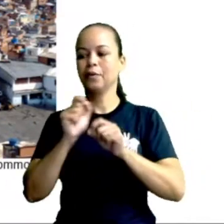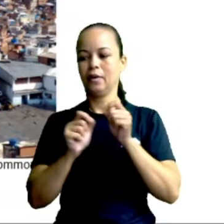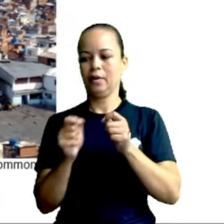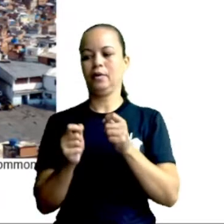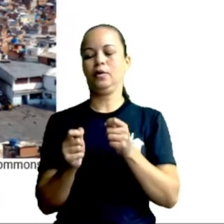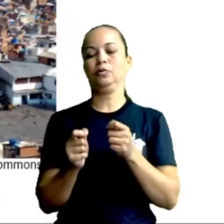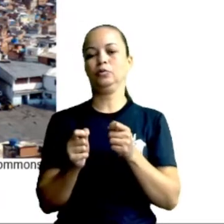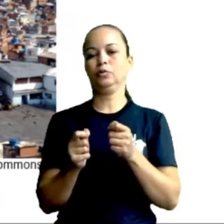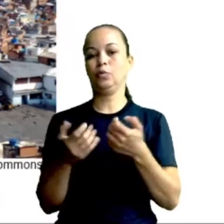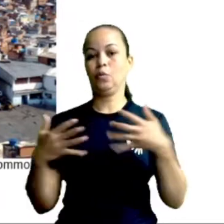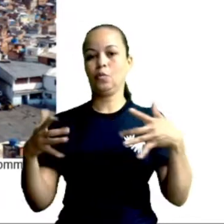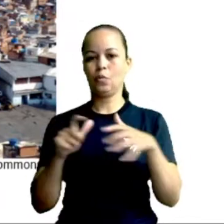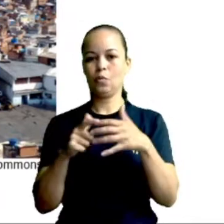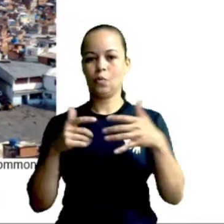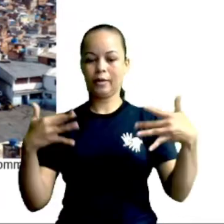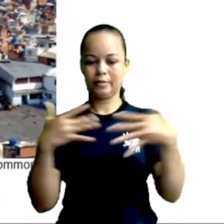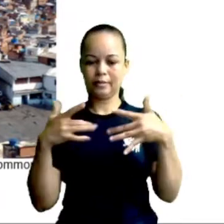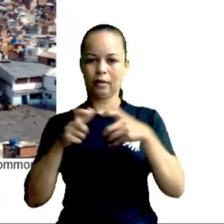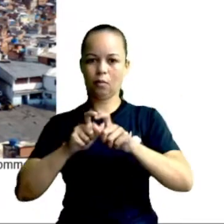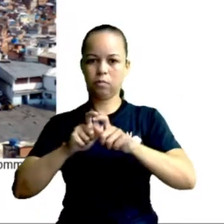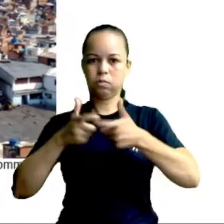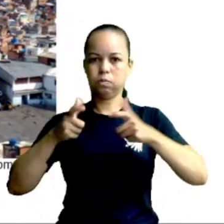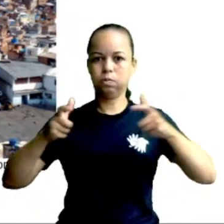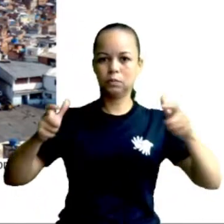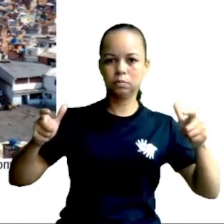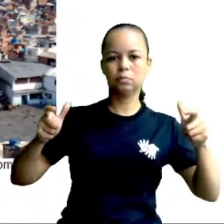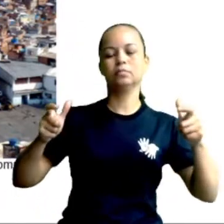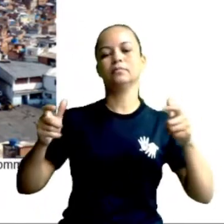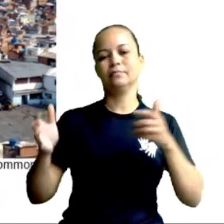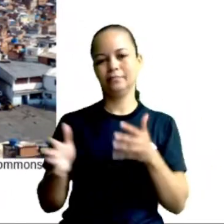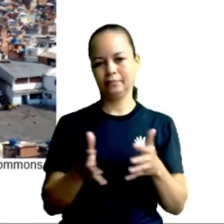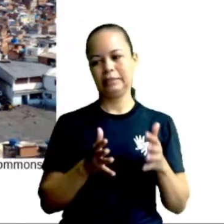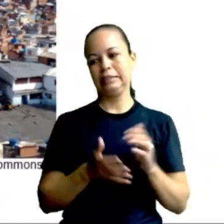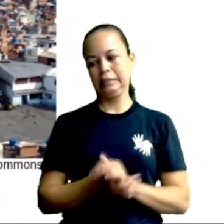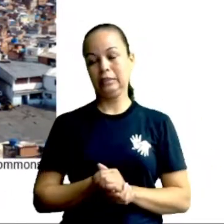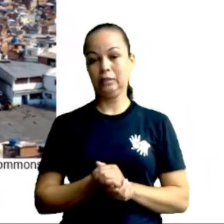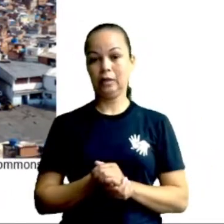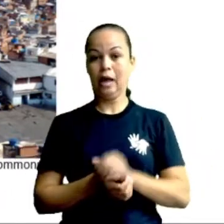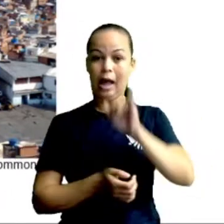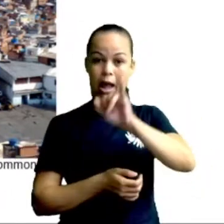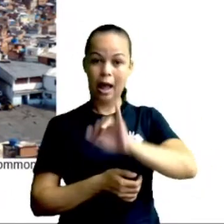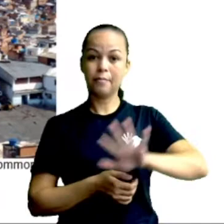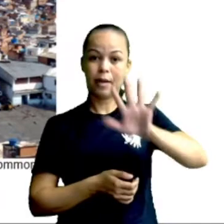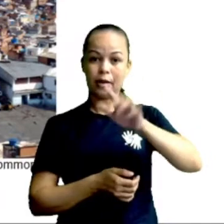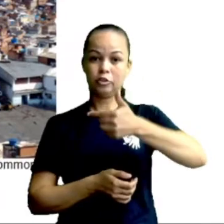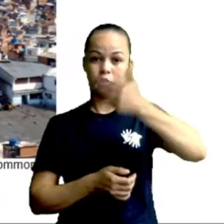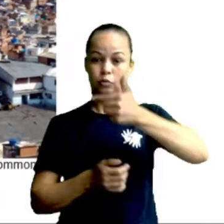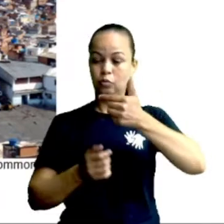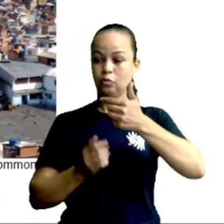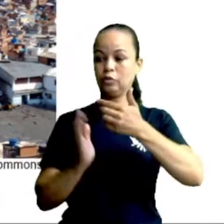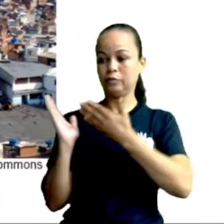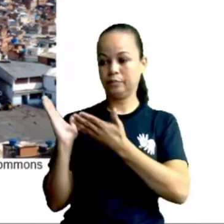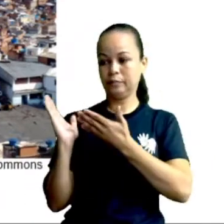crescimento urbano, gente. E aí eu queria que vocês observassem essa segunda imagem aí, onde tem o nome crescimento